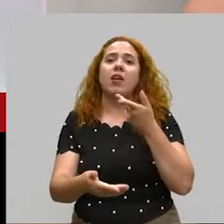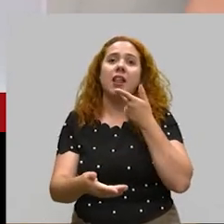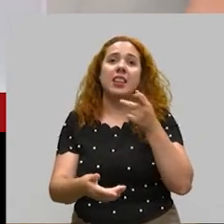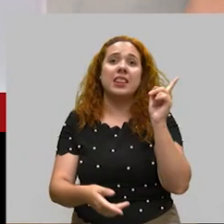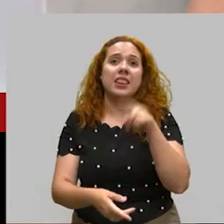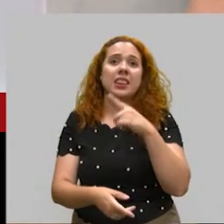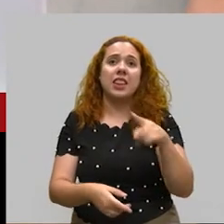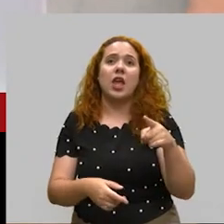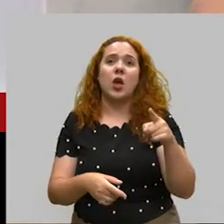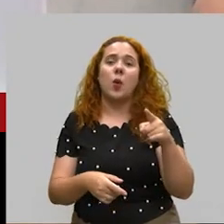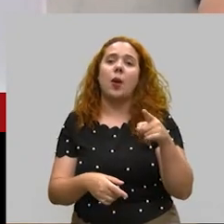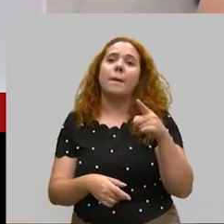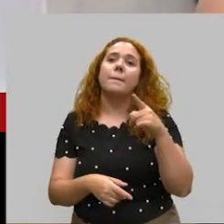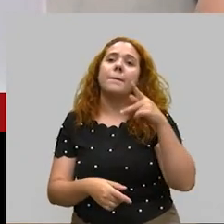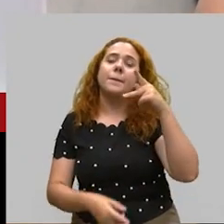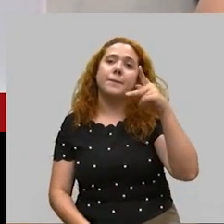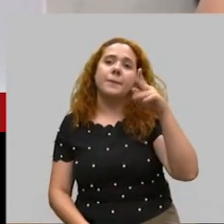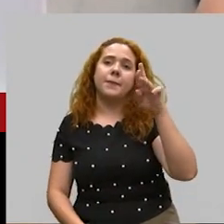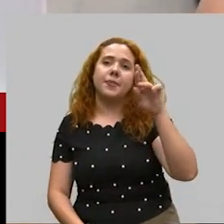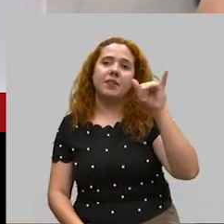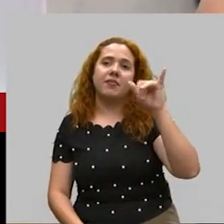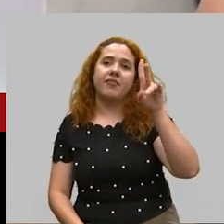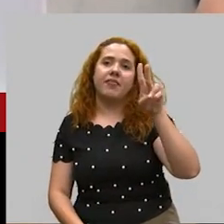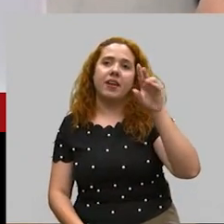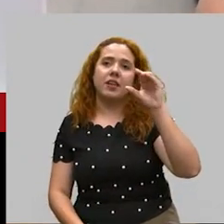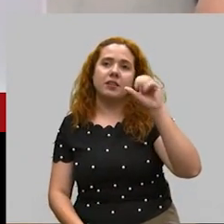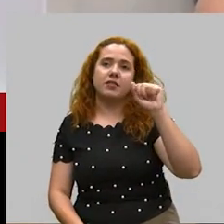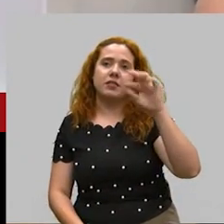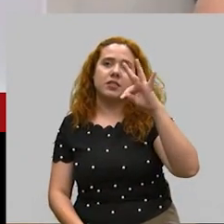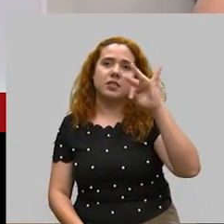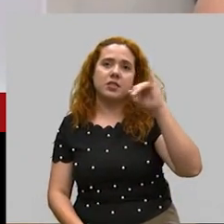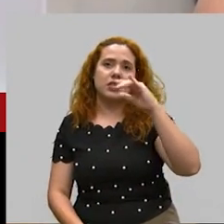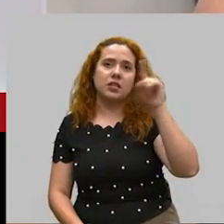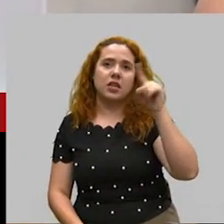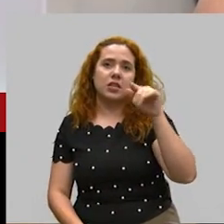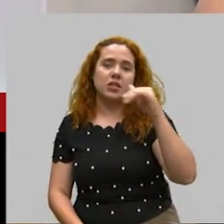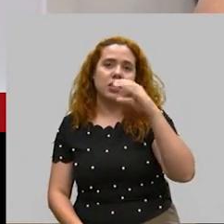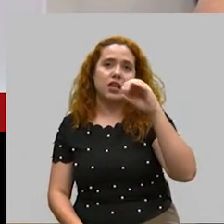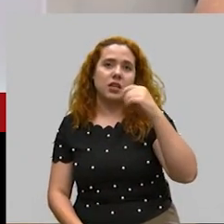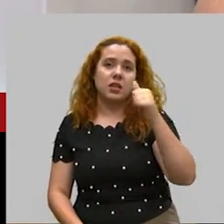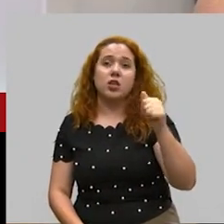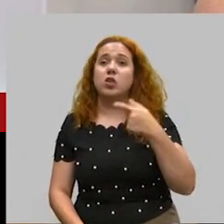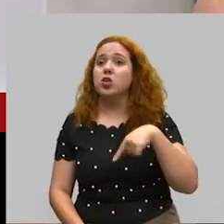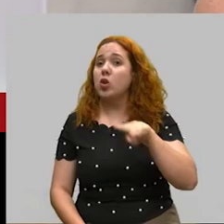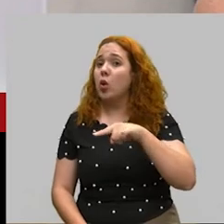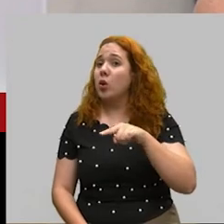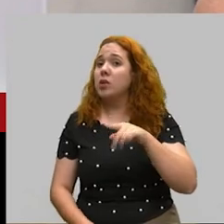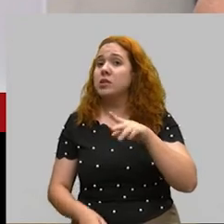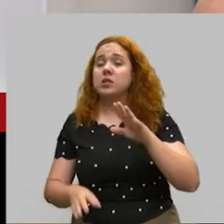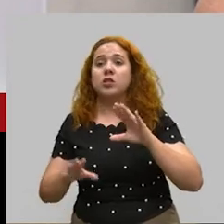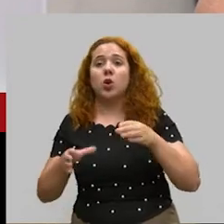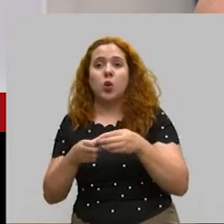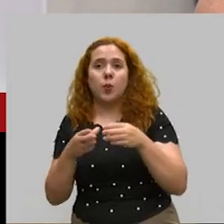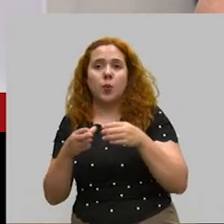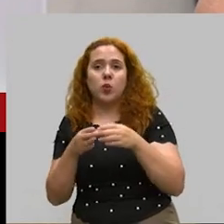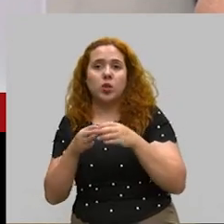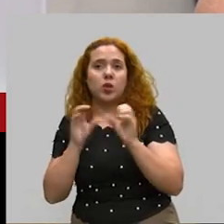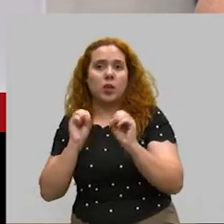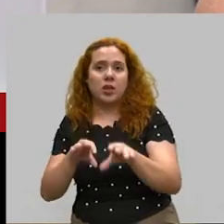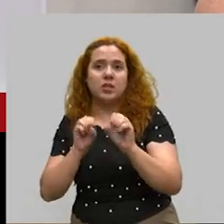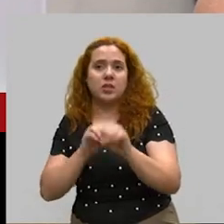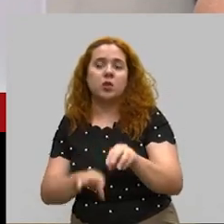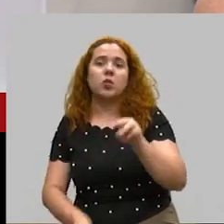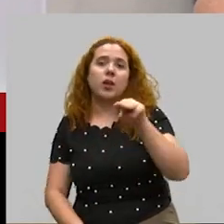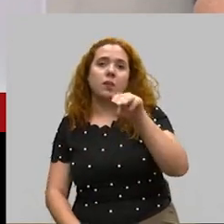daí eh quando a gente nós do do setor de Educação do MST a gente já emendou mais um